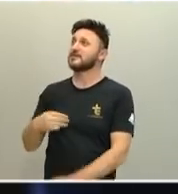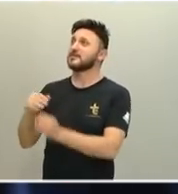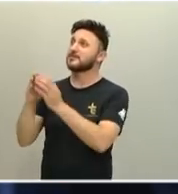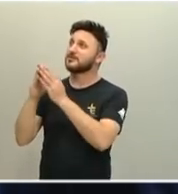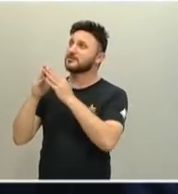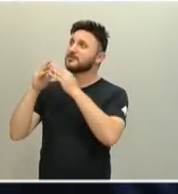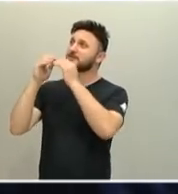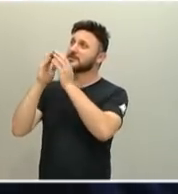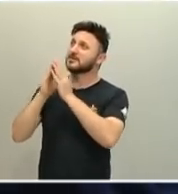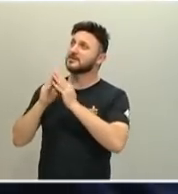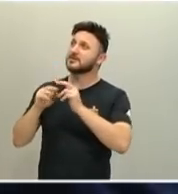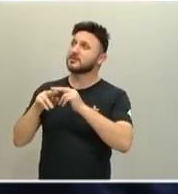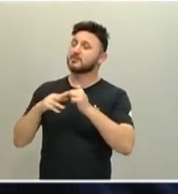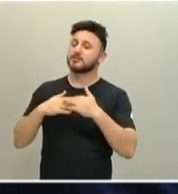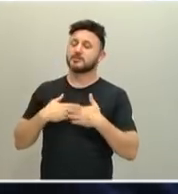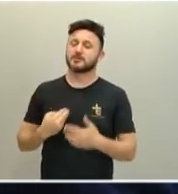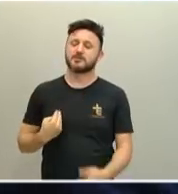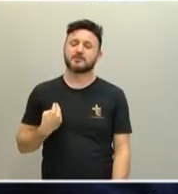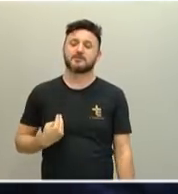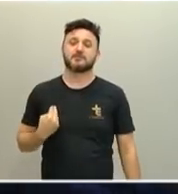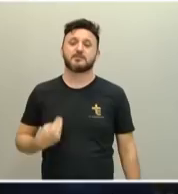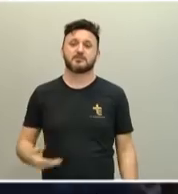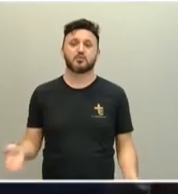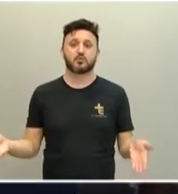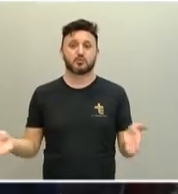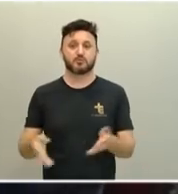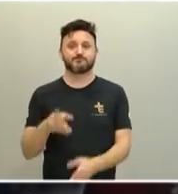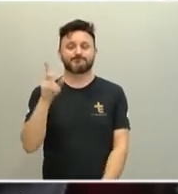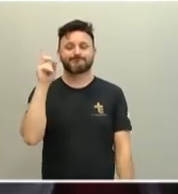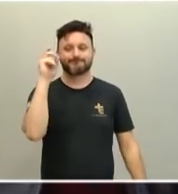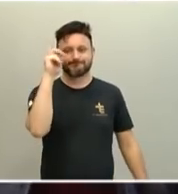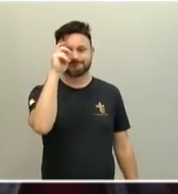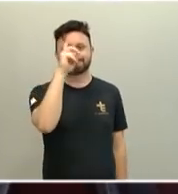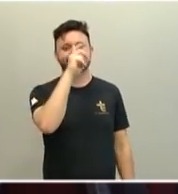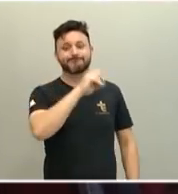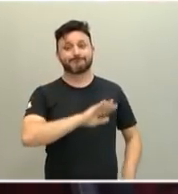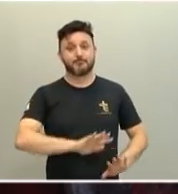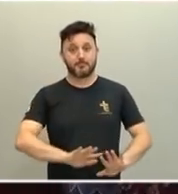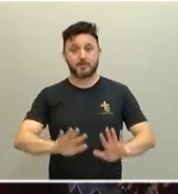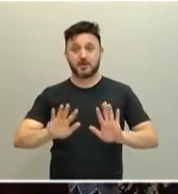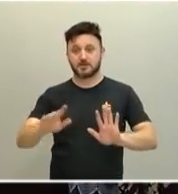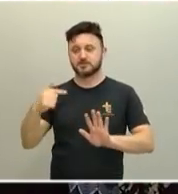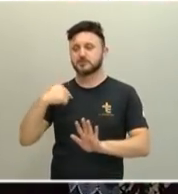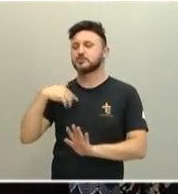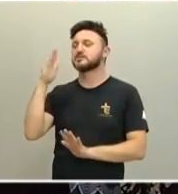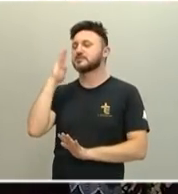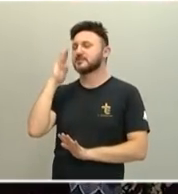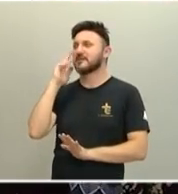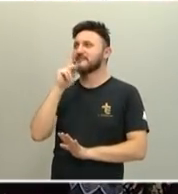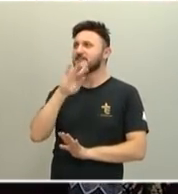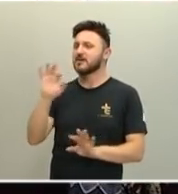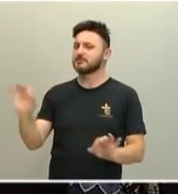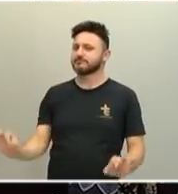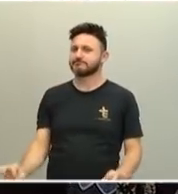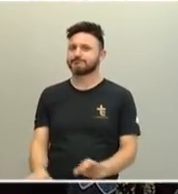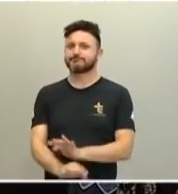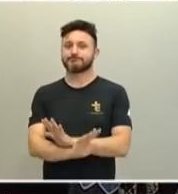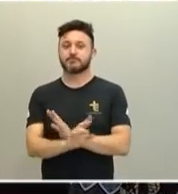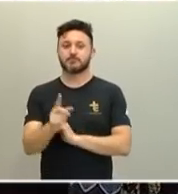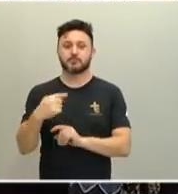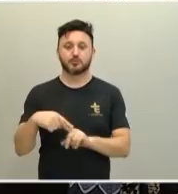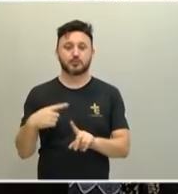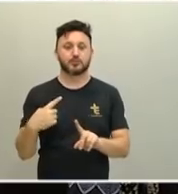mim. Está difícil, mas eu sei que vai passar. Eu vou